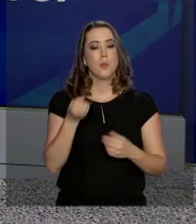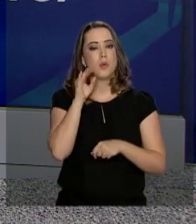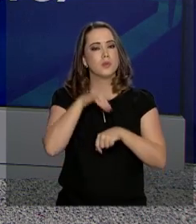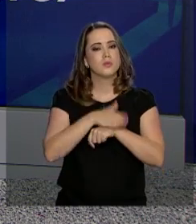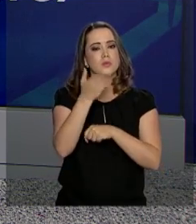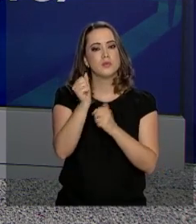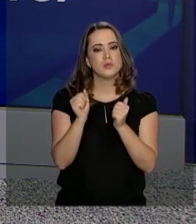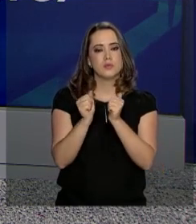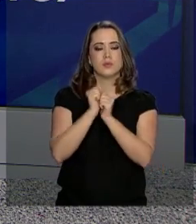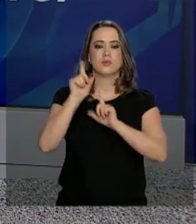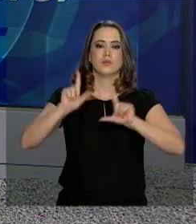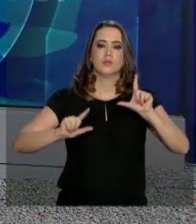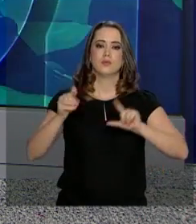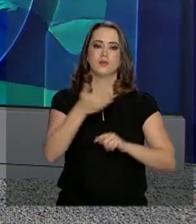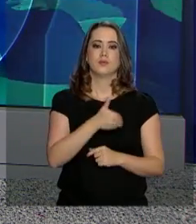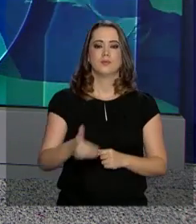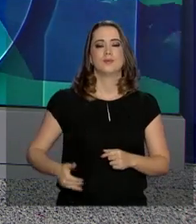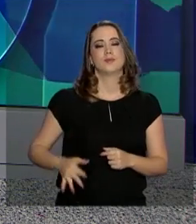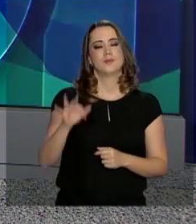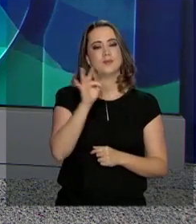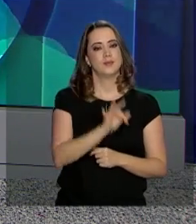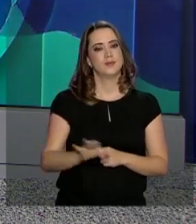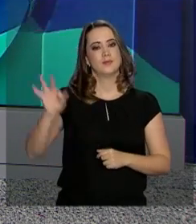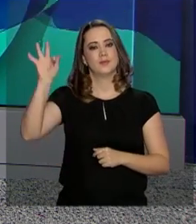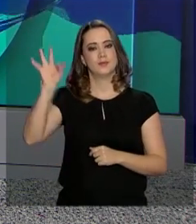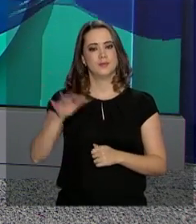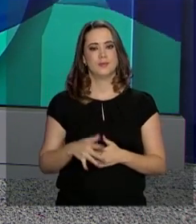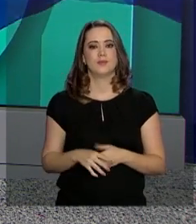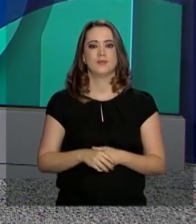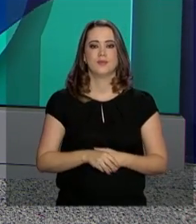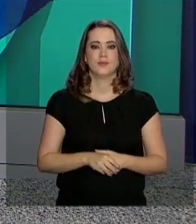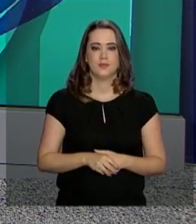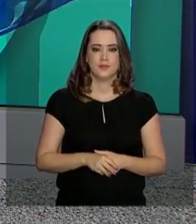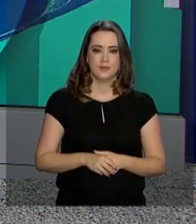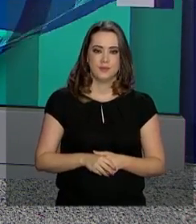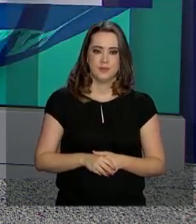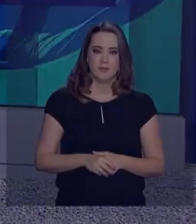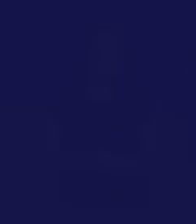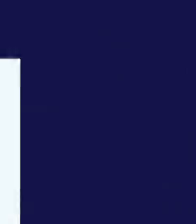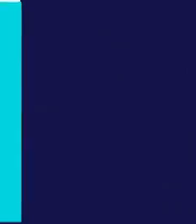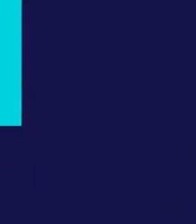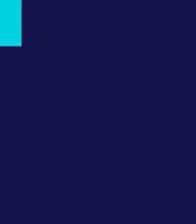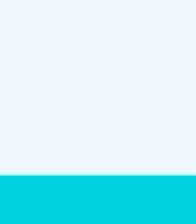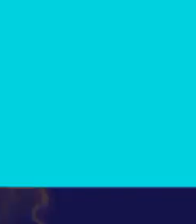Uma boa noite para você e continue com a gente aqui na NBR, a TV do Governo Federal.